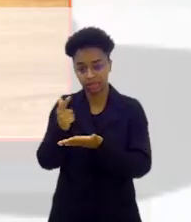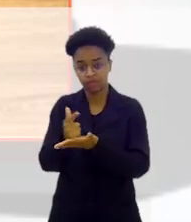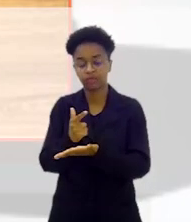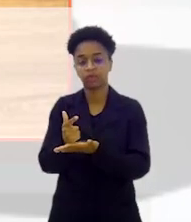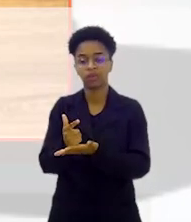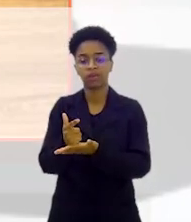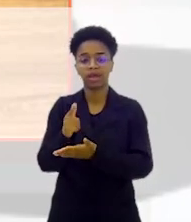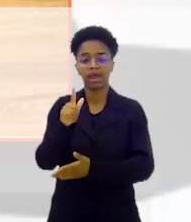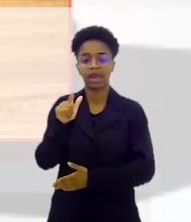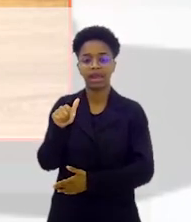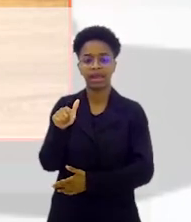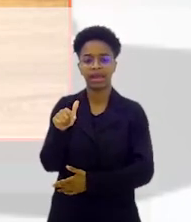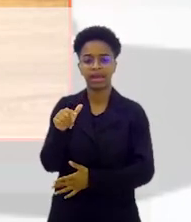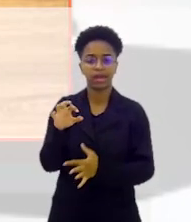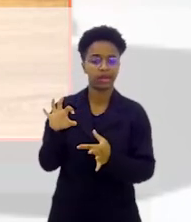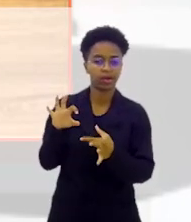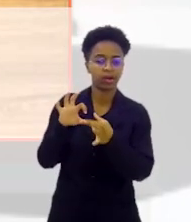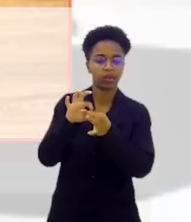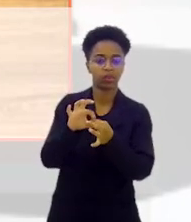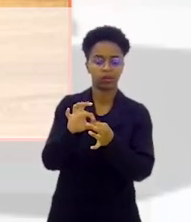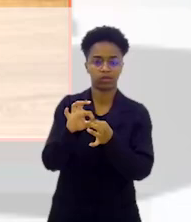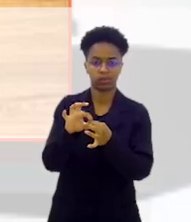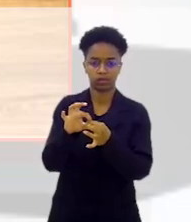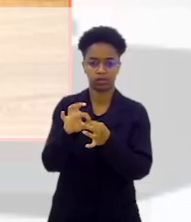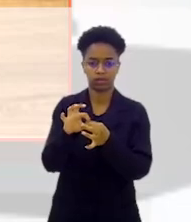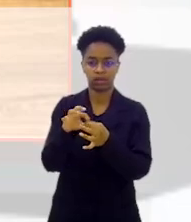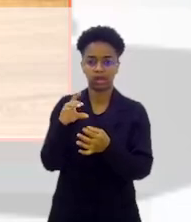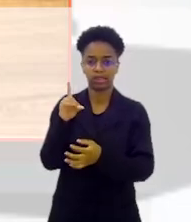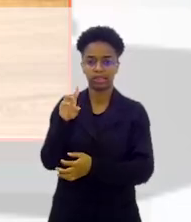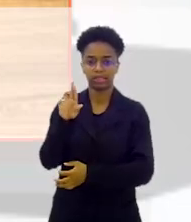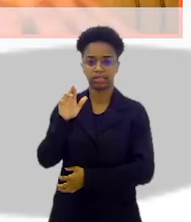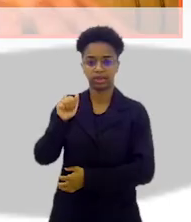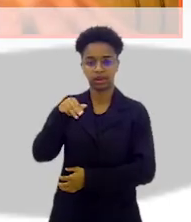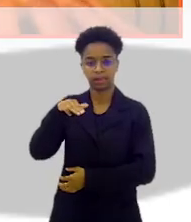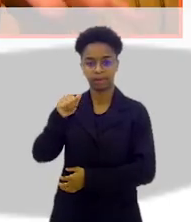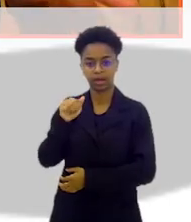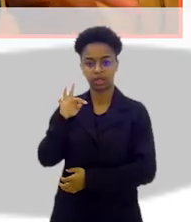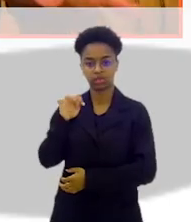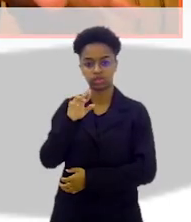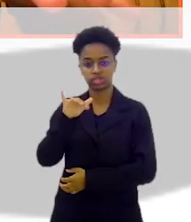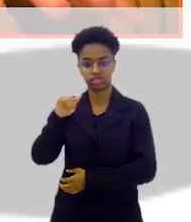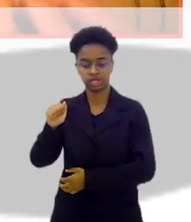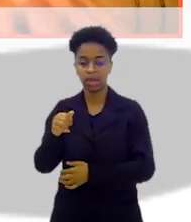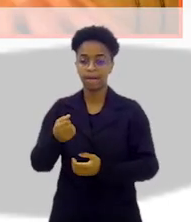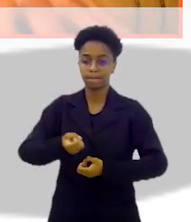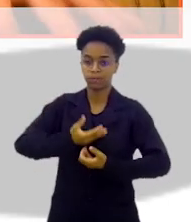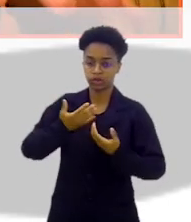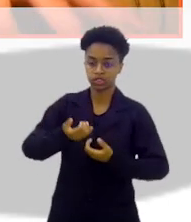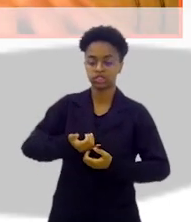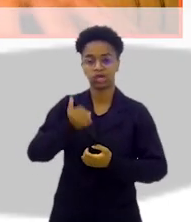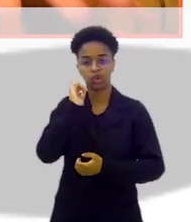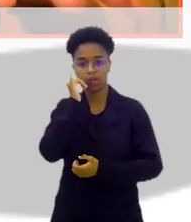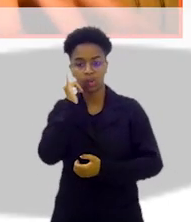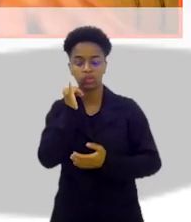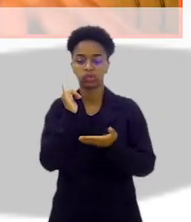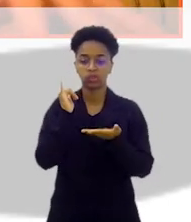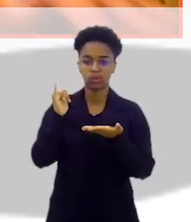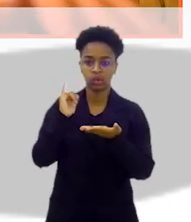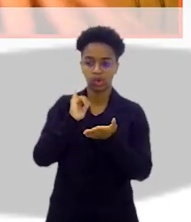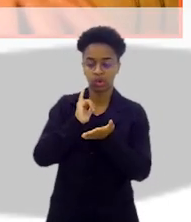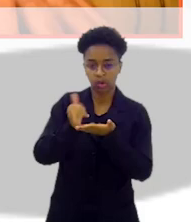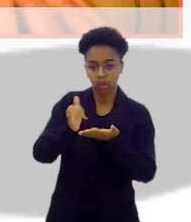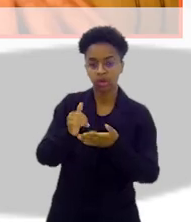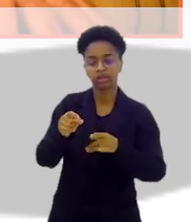Sintaxe do Riso, que é uma união de dramaturgia, poesia, crônica,